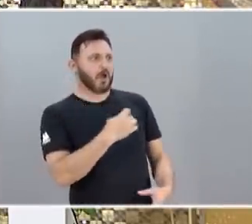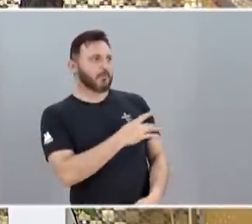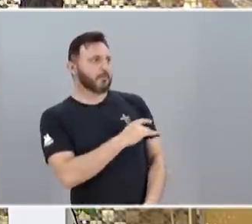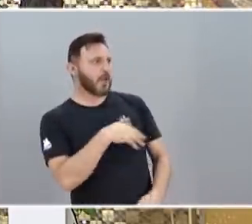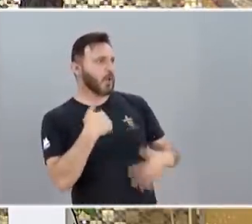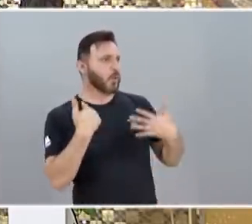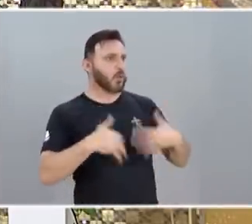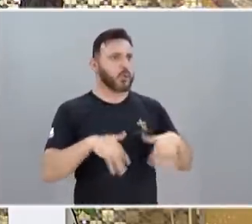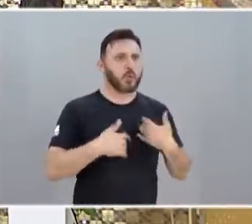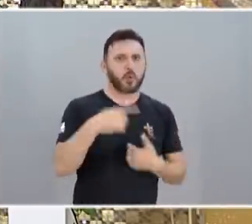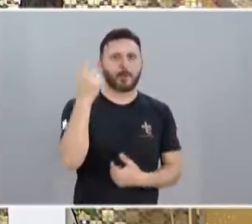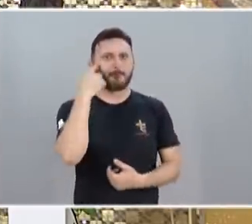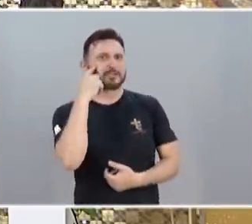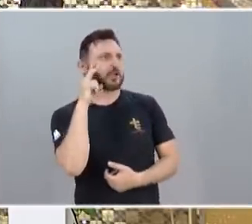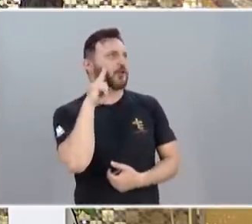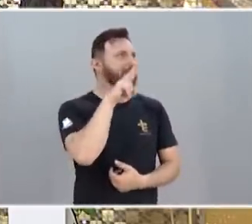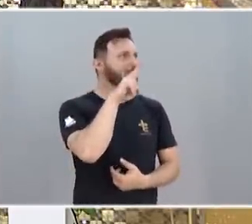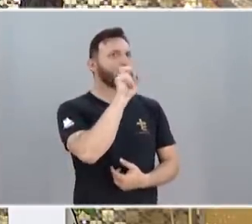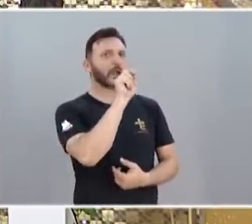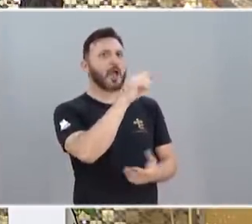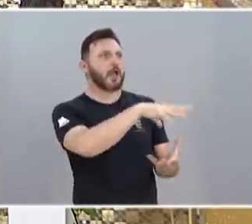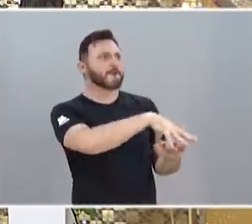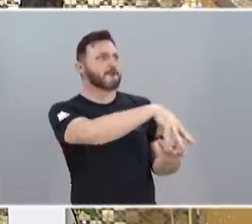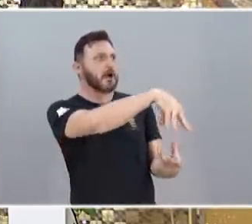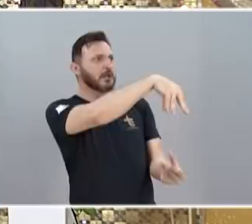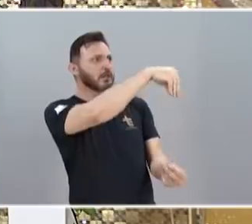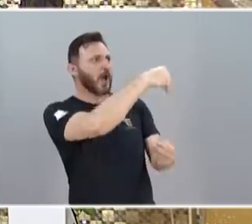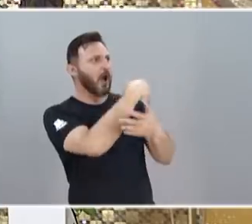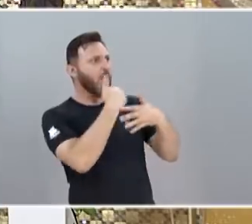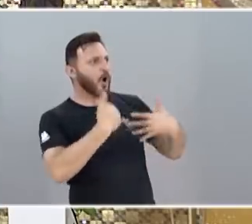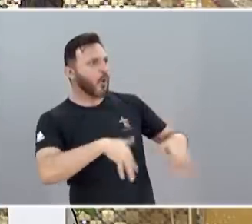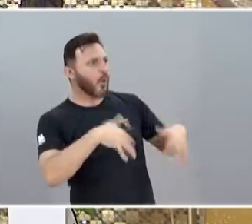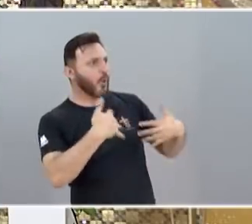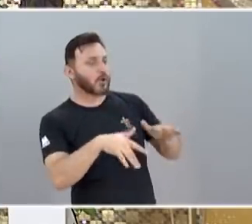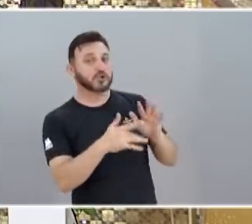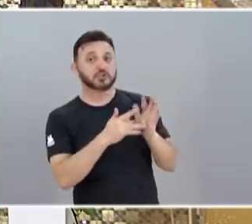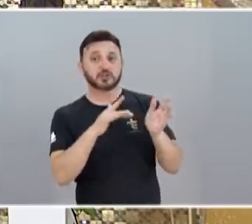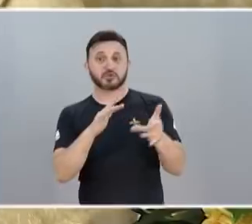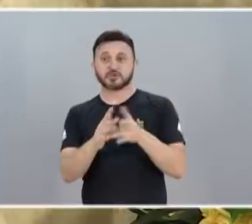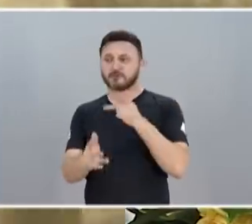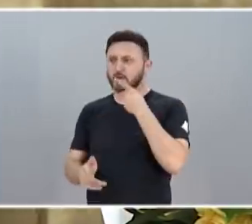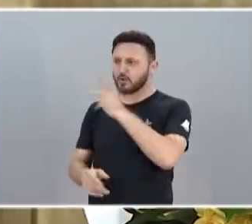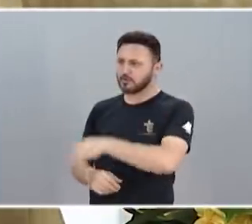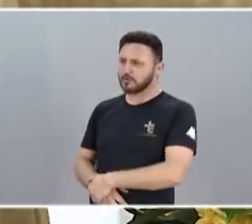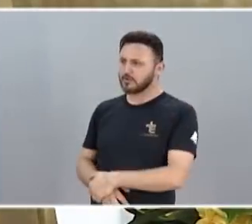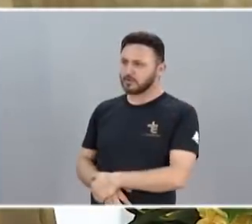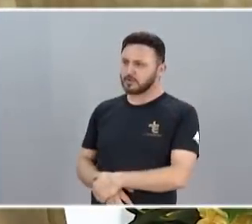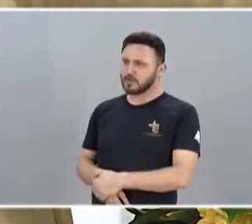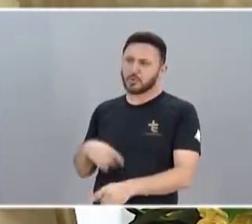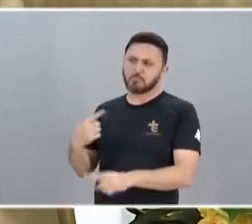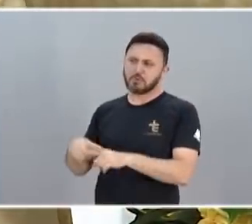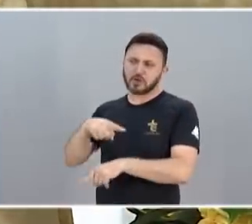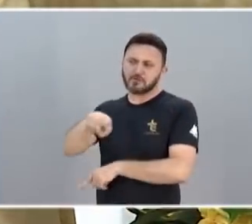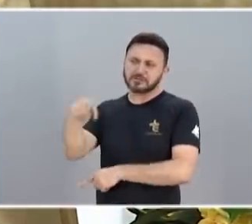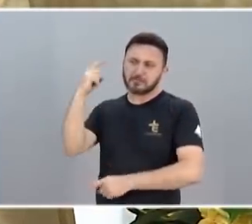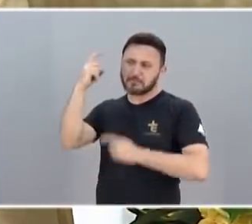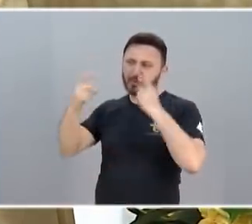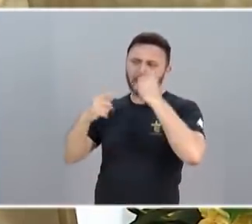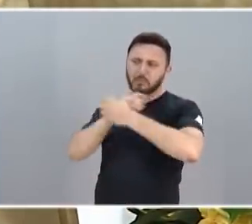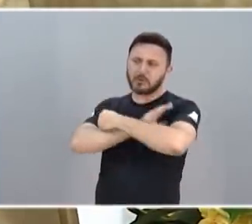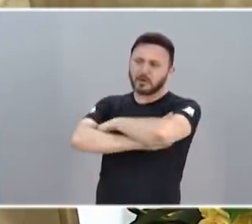medo, pensando que estavam vendo um fantasma. Mas Jesus disse: por que estáis